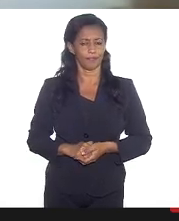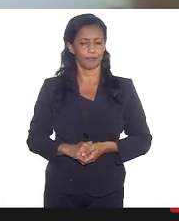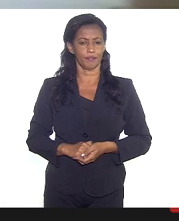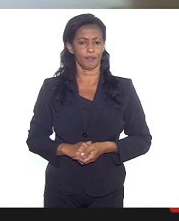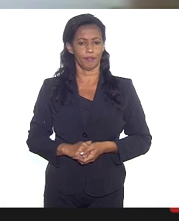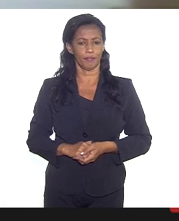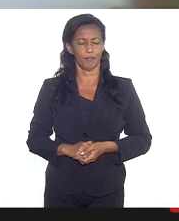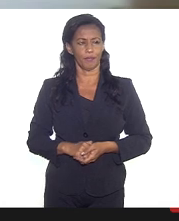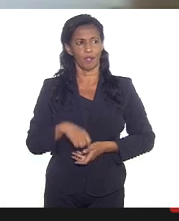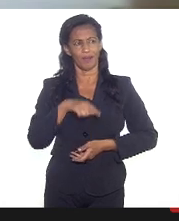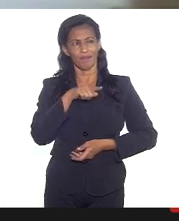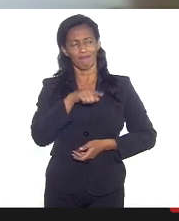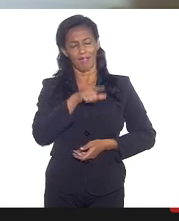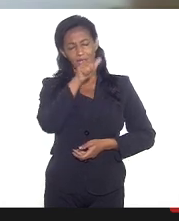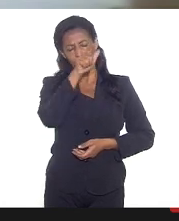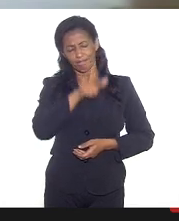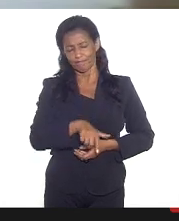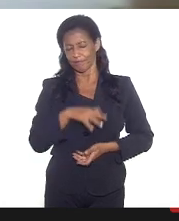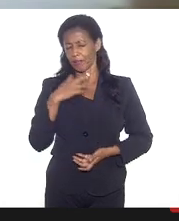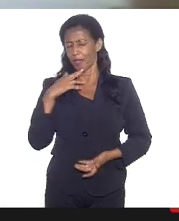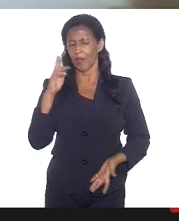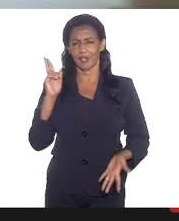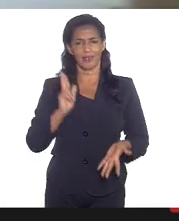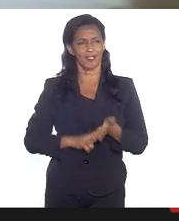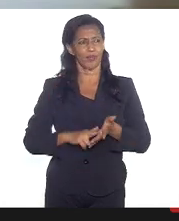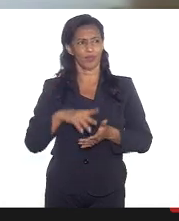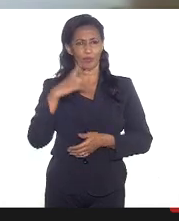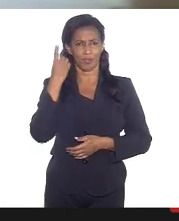Mas a senhora tem toda a razão.